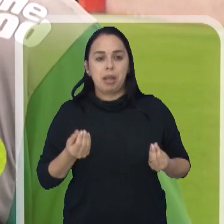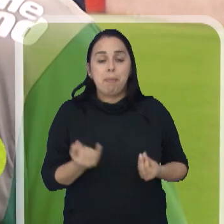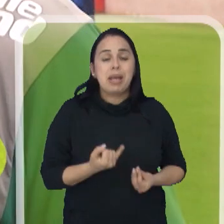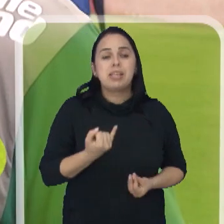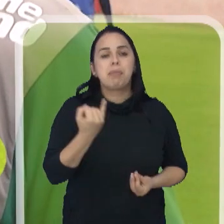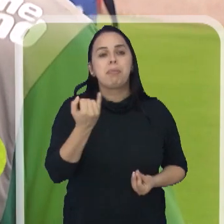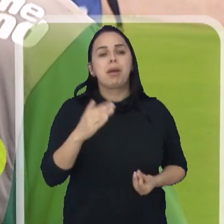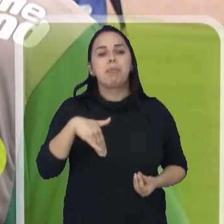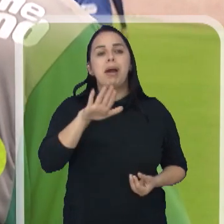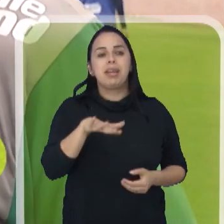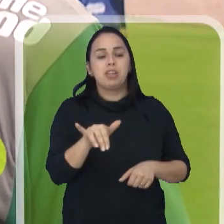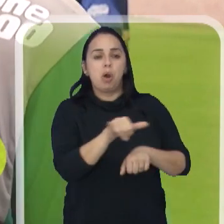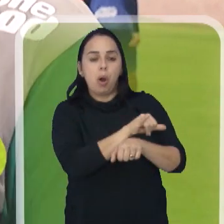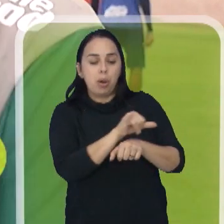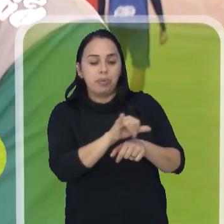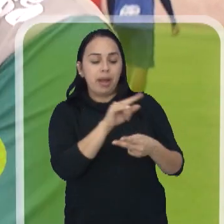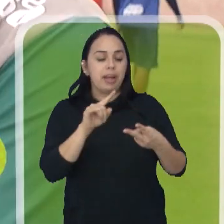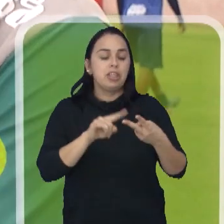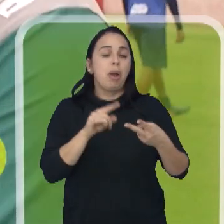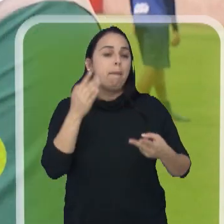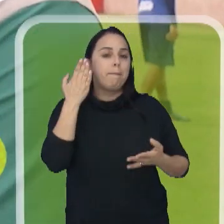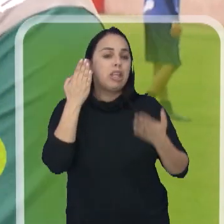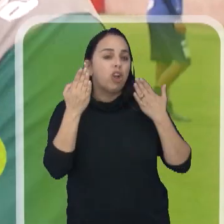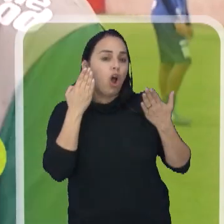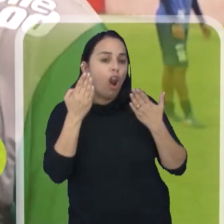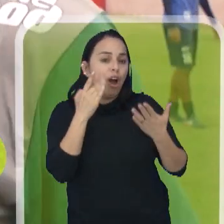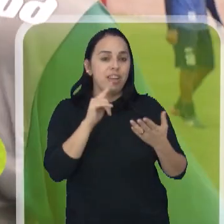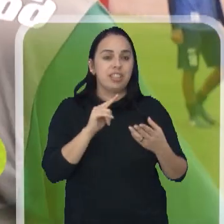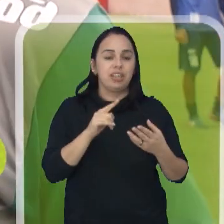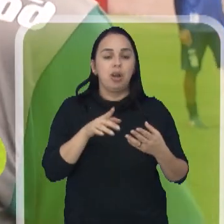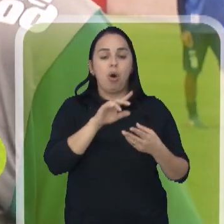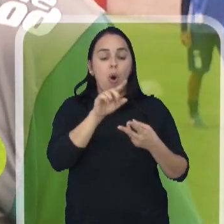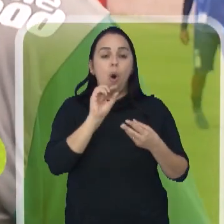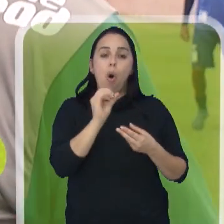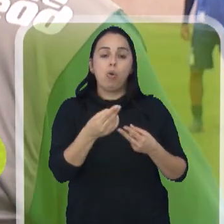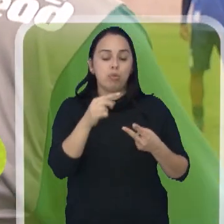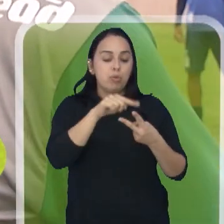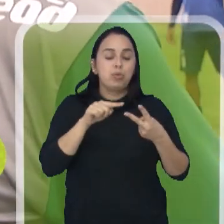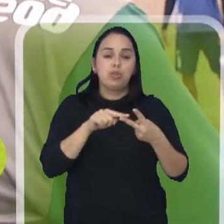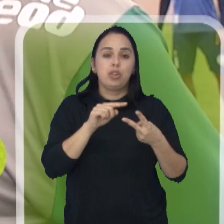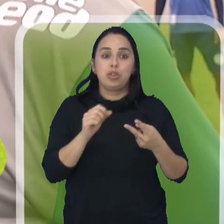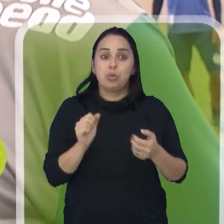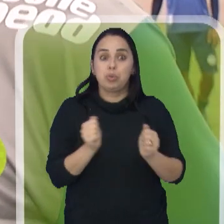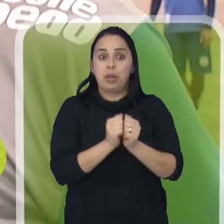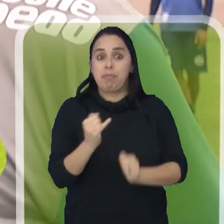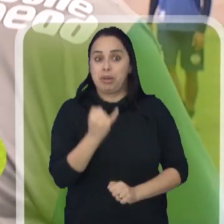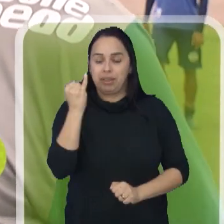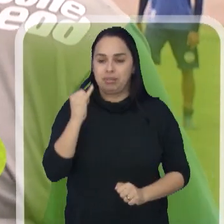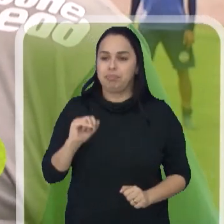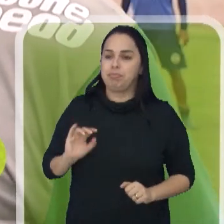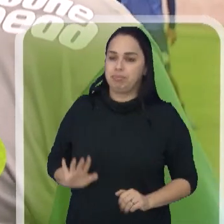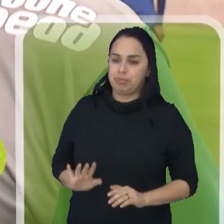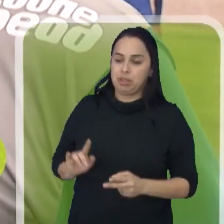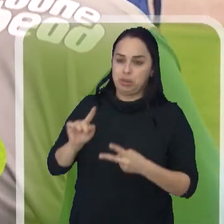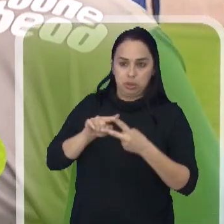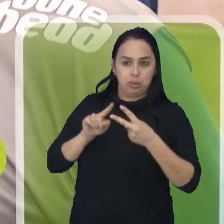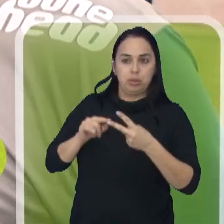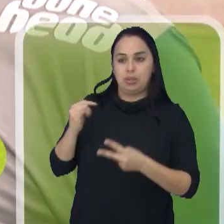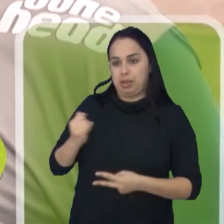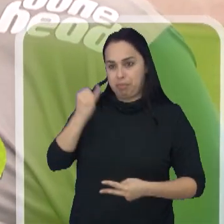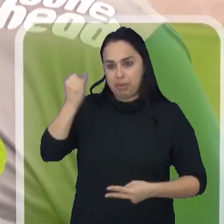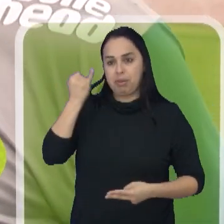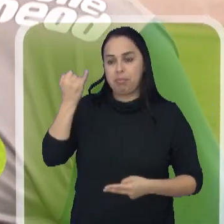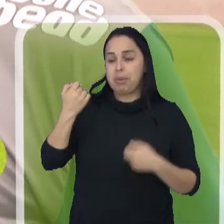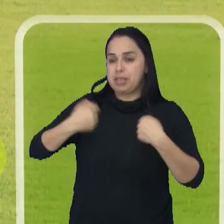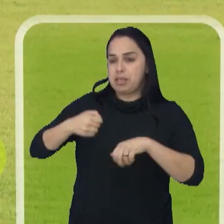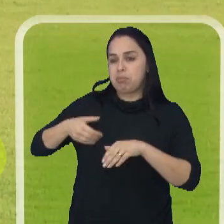o tático, o psicológico? Você tenta mesclar tudo numa coisa só? Conta tudo, né? Acho que a gente precisa trabalhar um pouquinho de